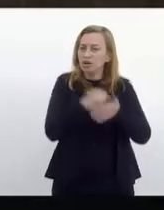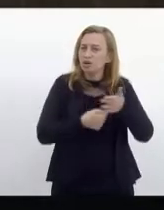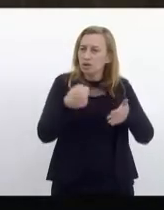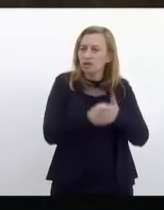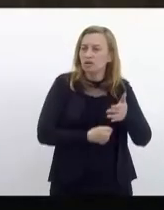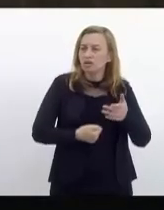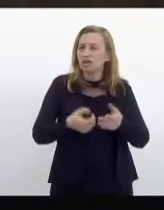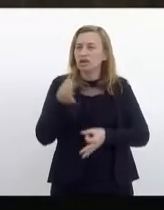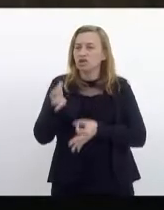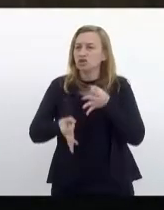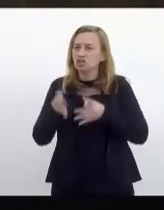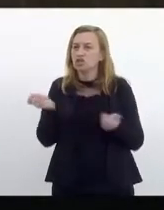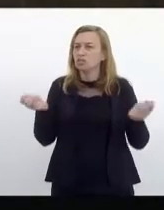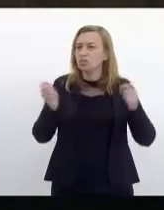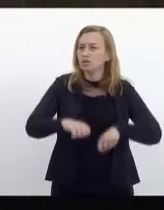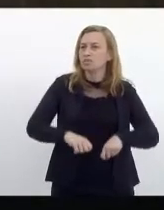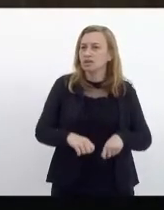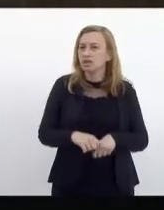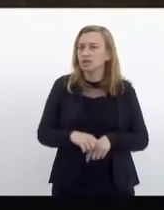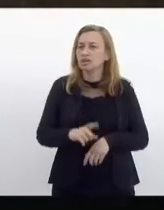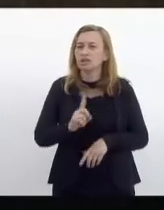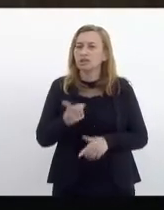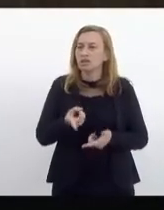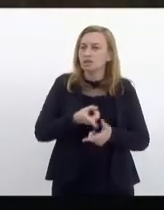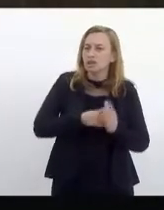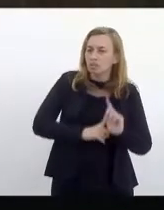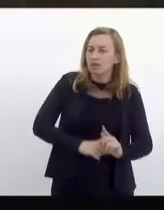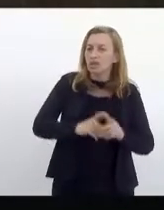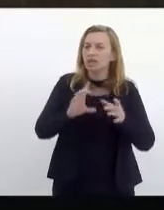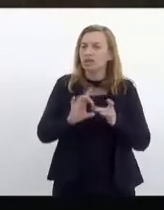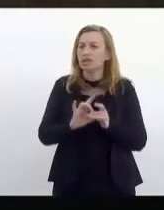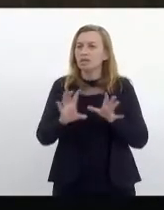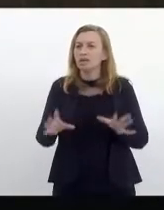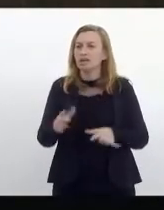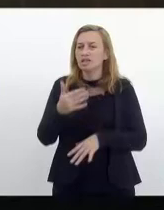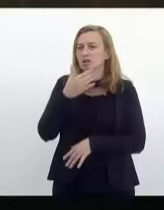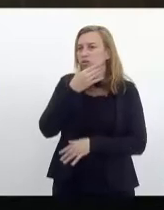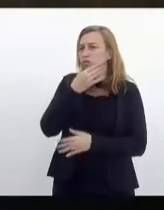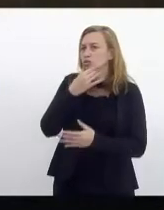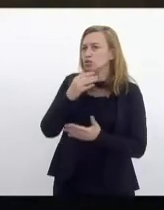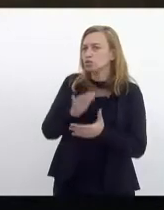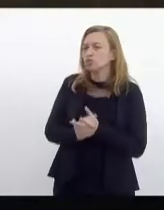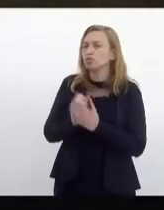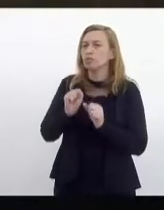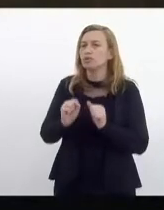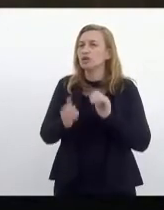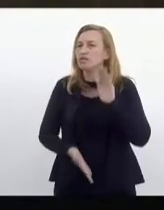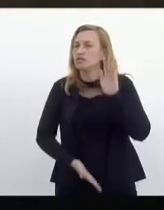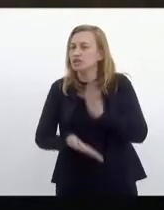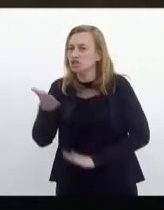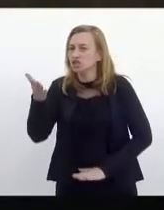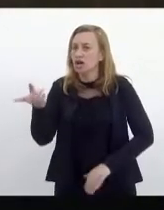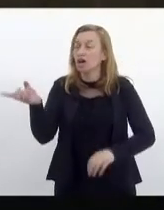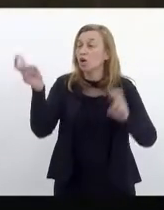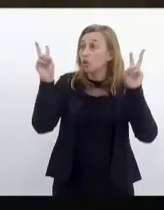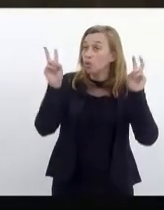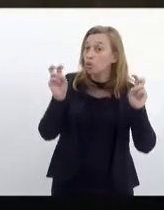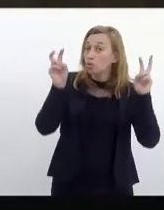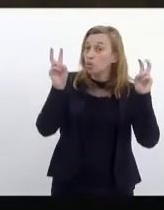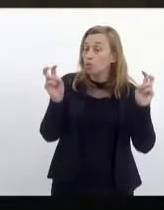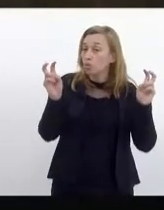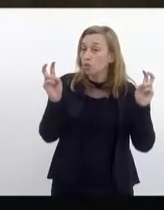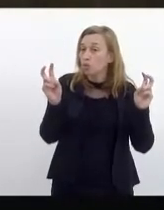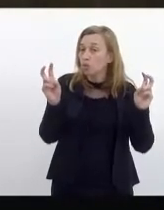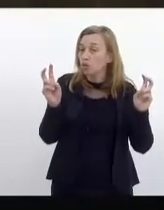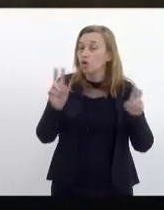justiça pela possibilidade de não depender da autorização do marido para poder viajar ou ter